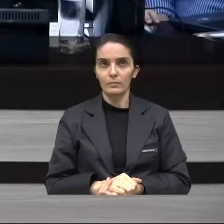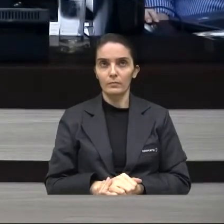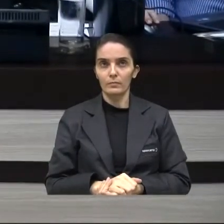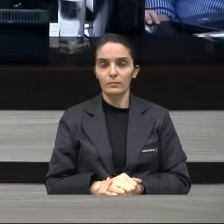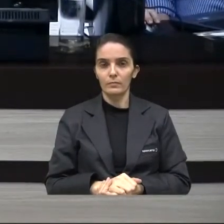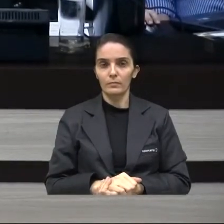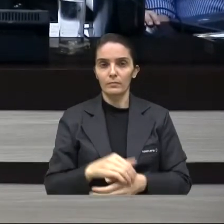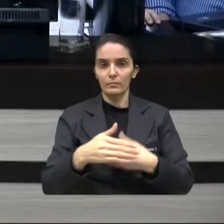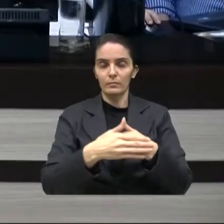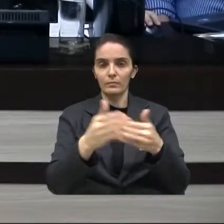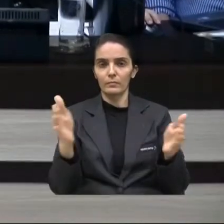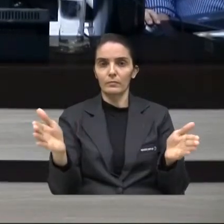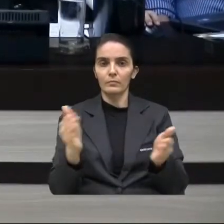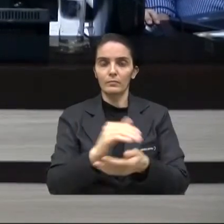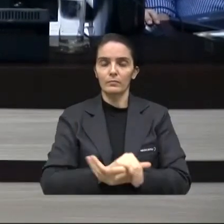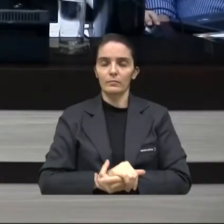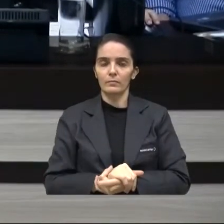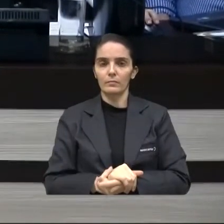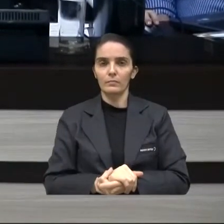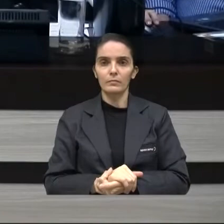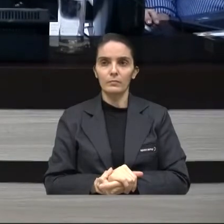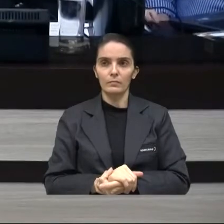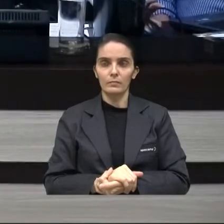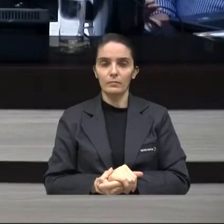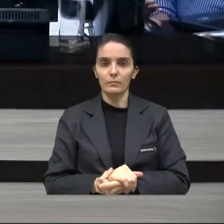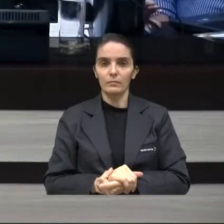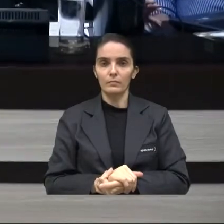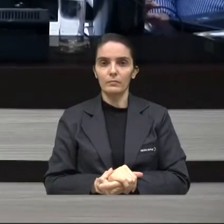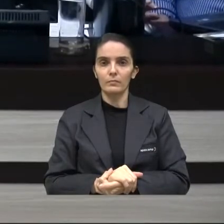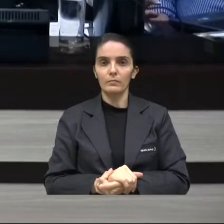A sessão está reaberta.